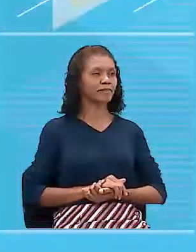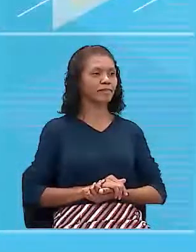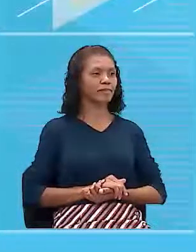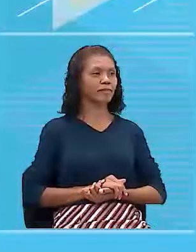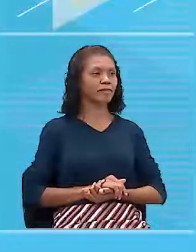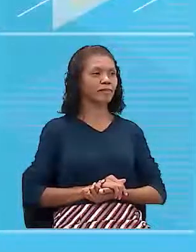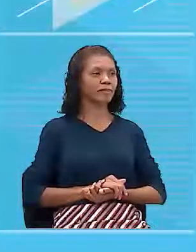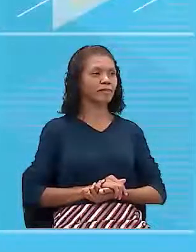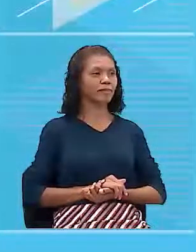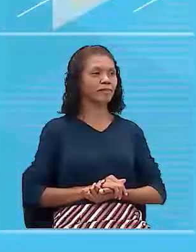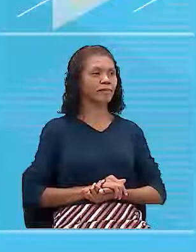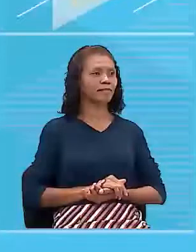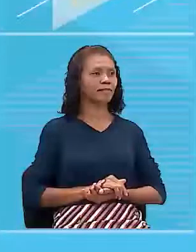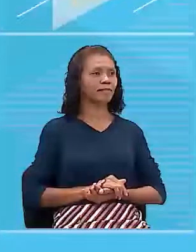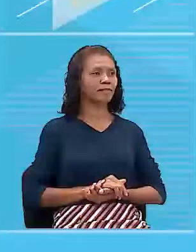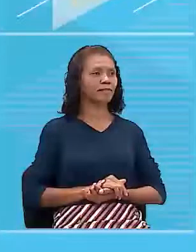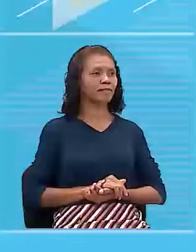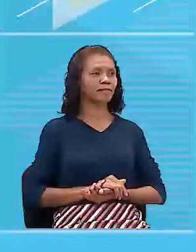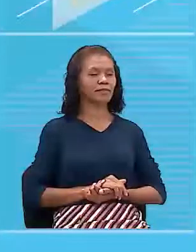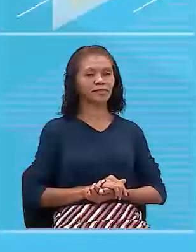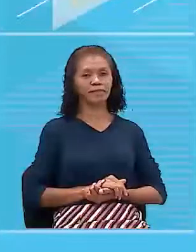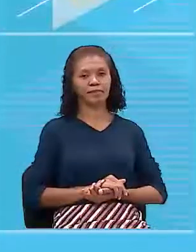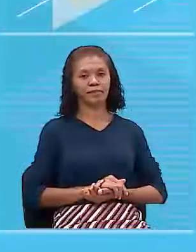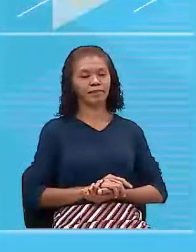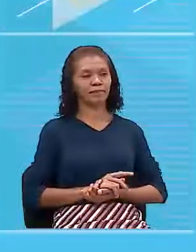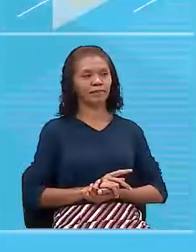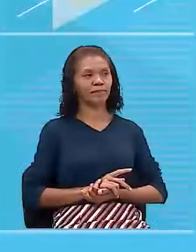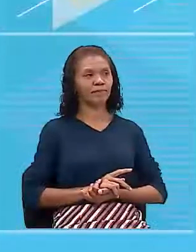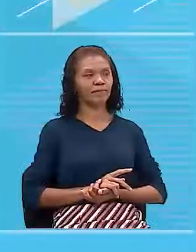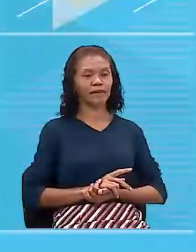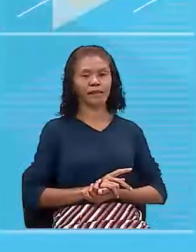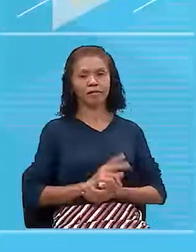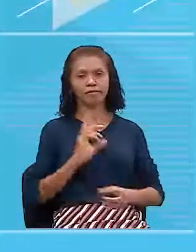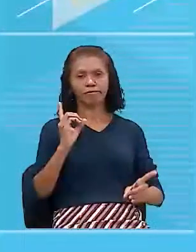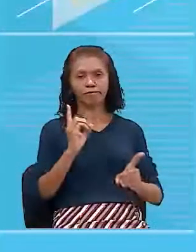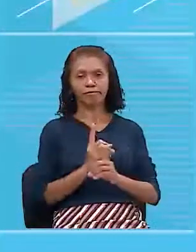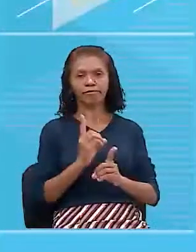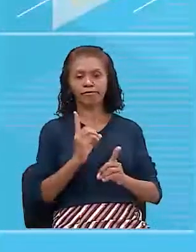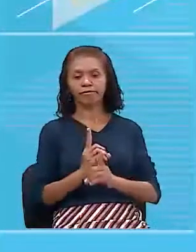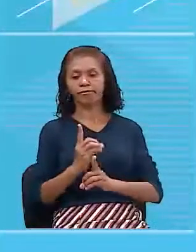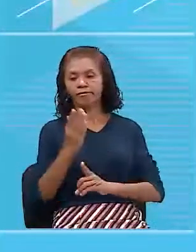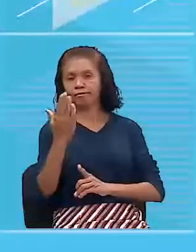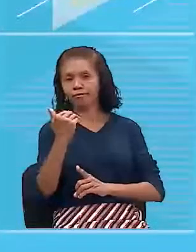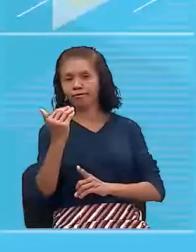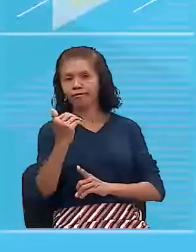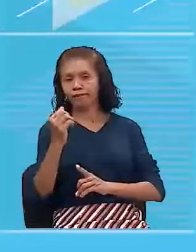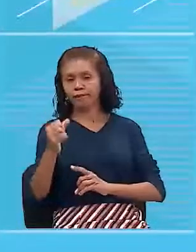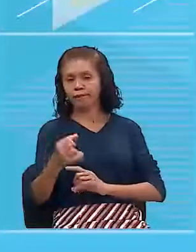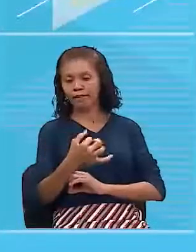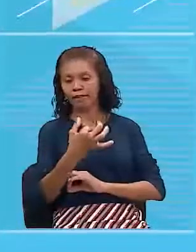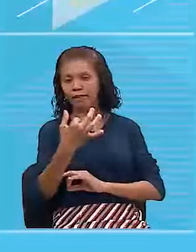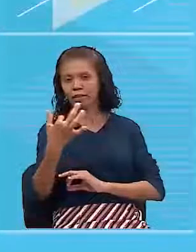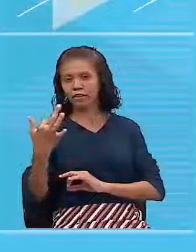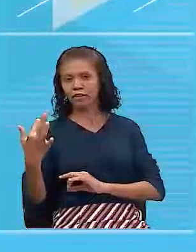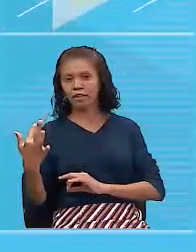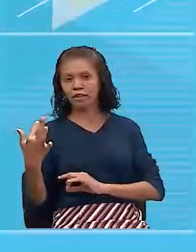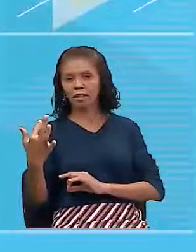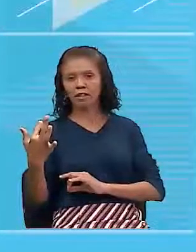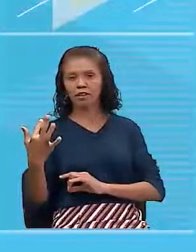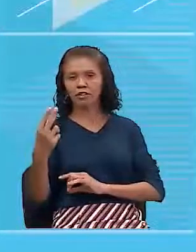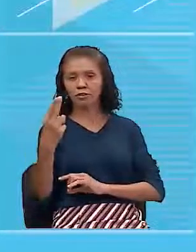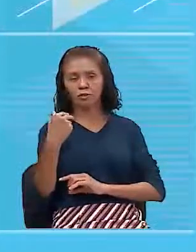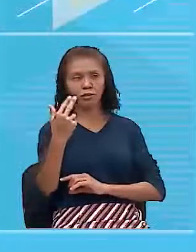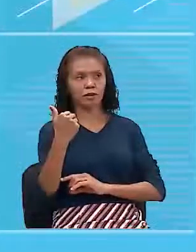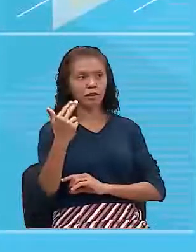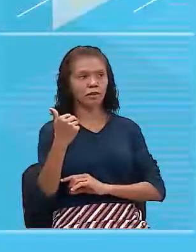bom então a quantidade de energia contida em um alimento é medida através da energia obtida pela